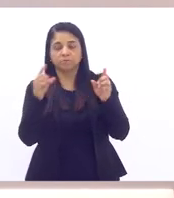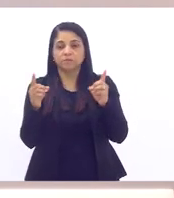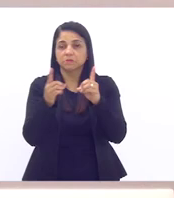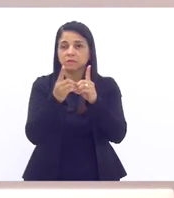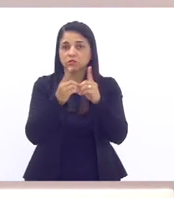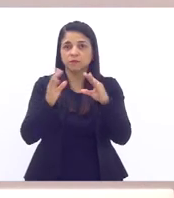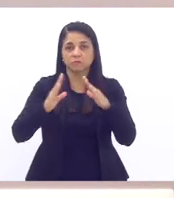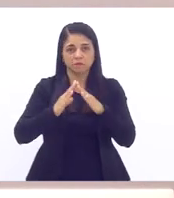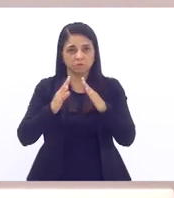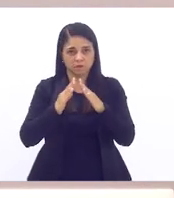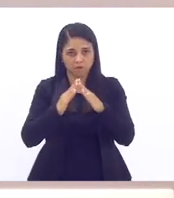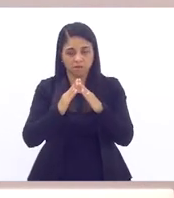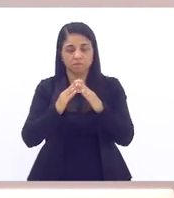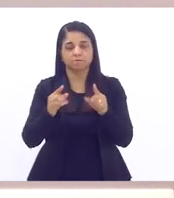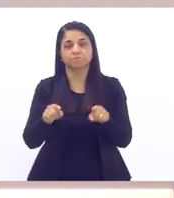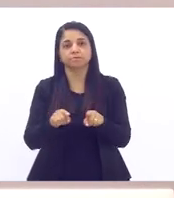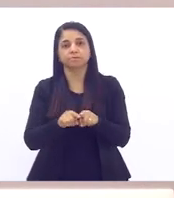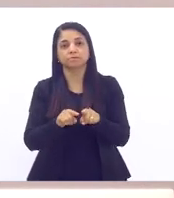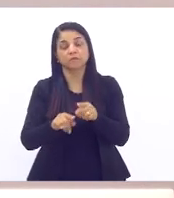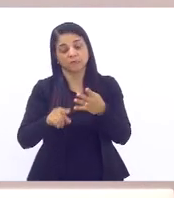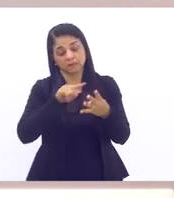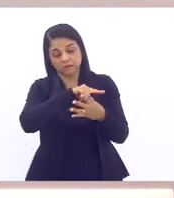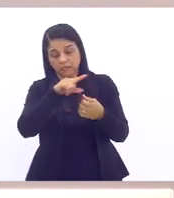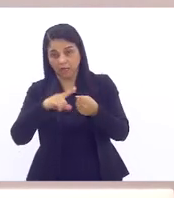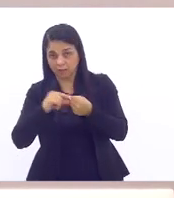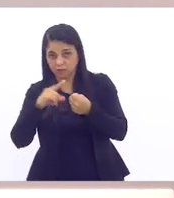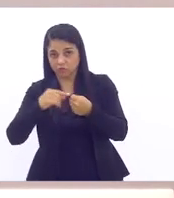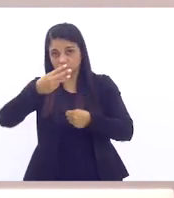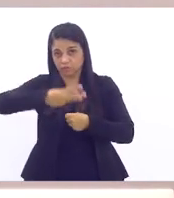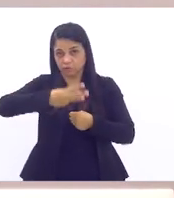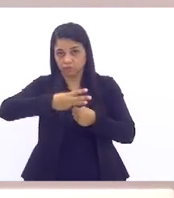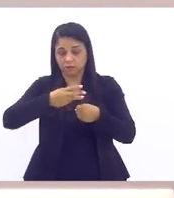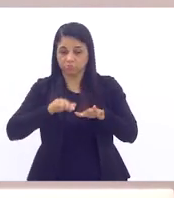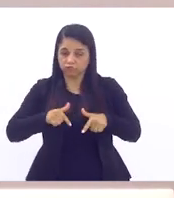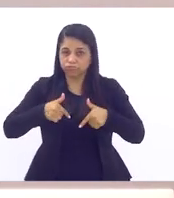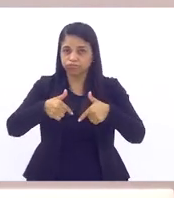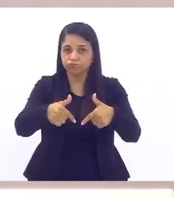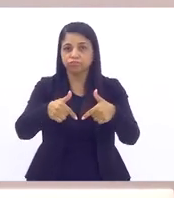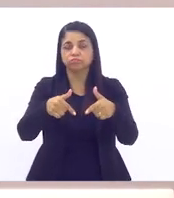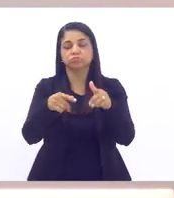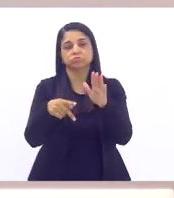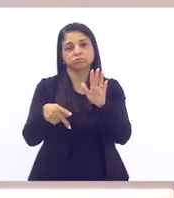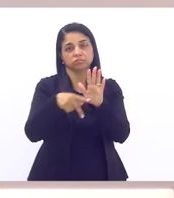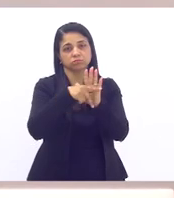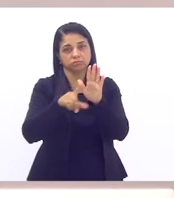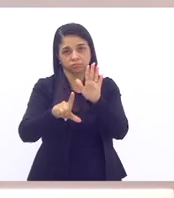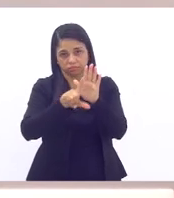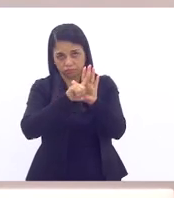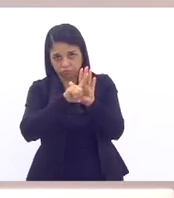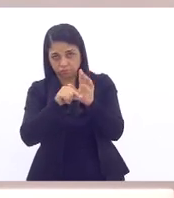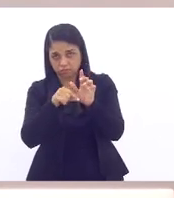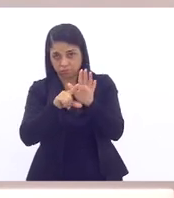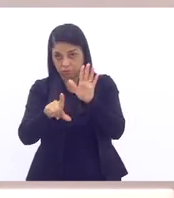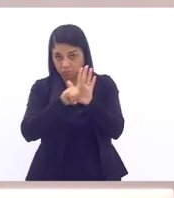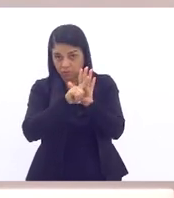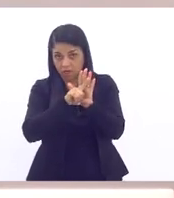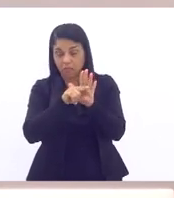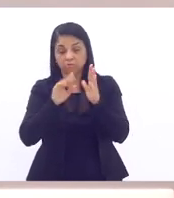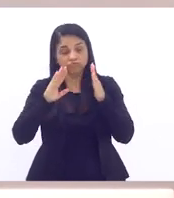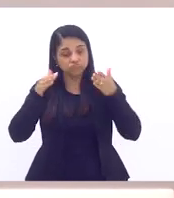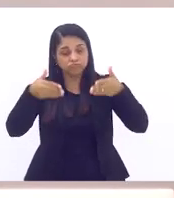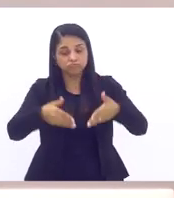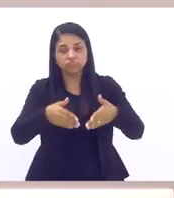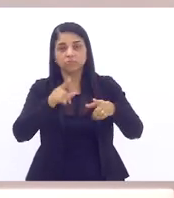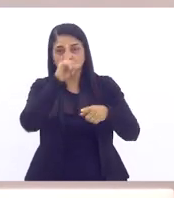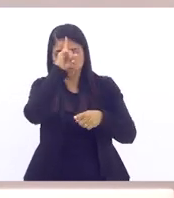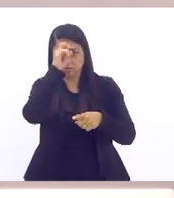paciente artigo 3º a implantação e execução do programa que se refere essa lei serão realizadas em unidades de Saúde do